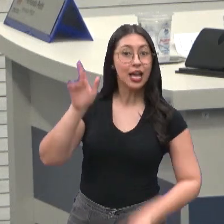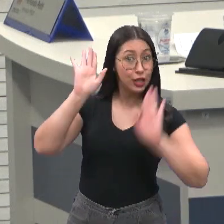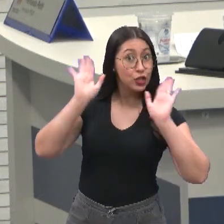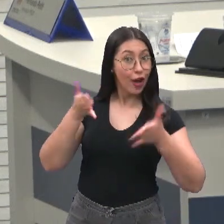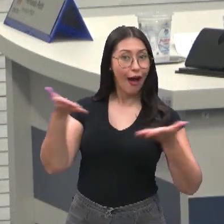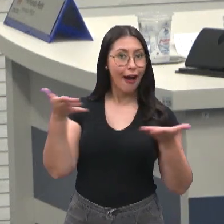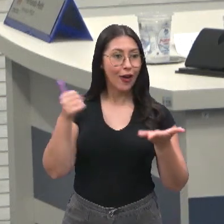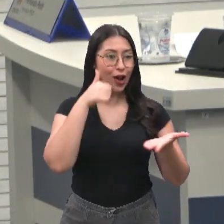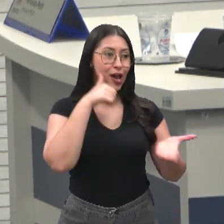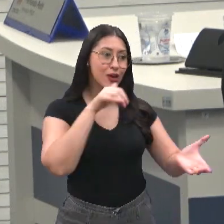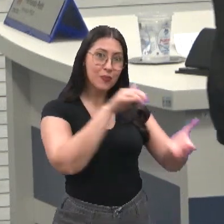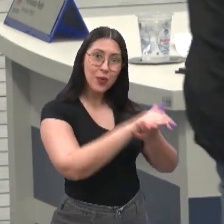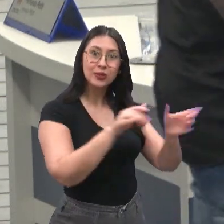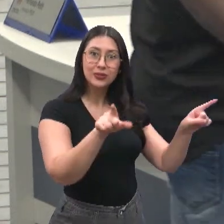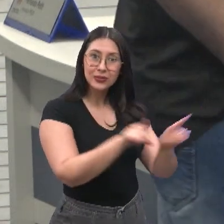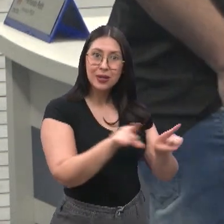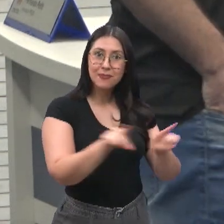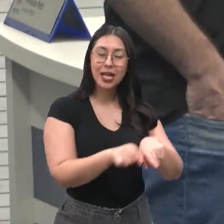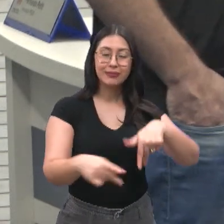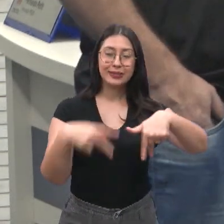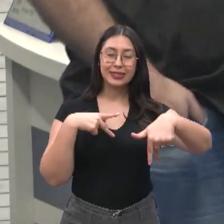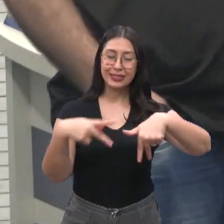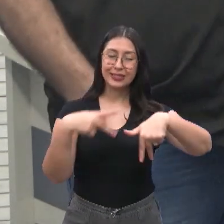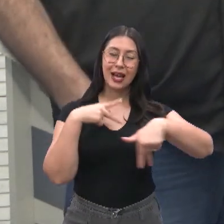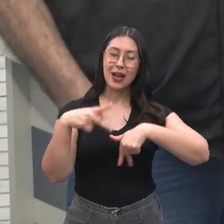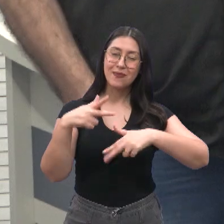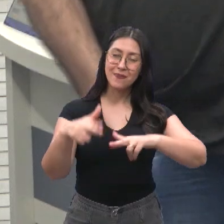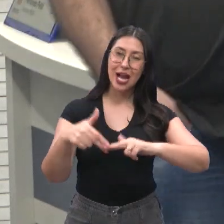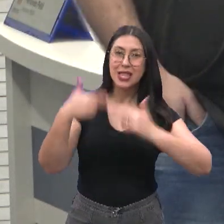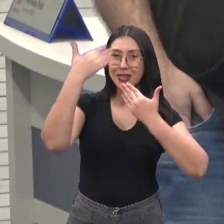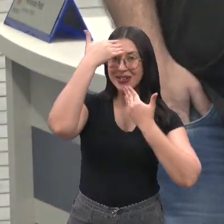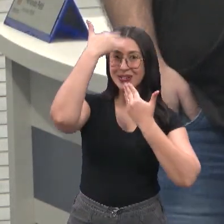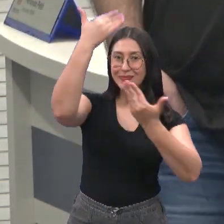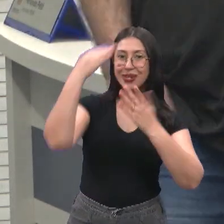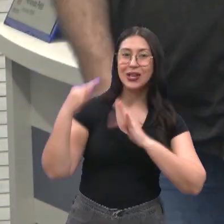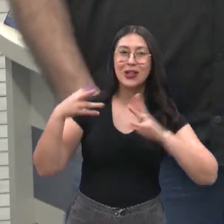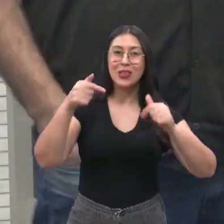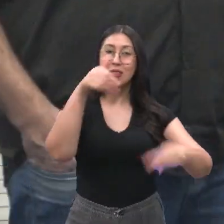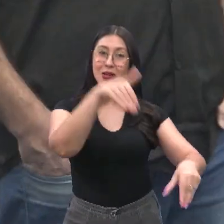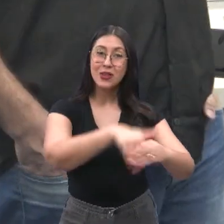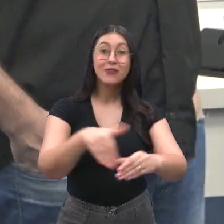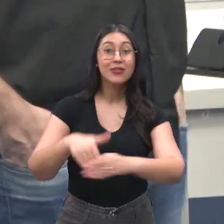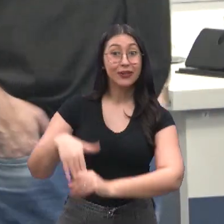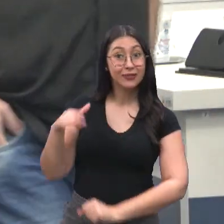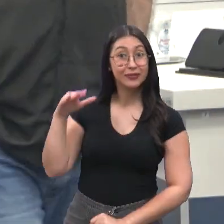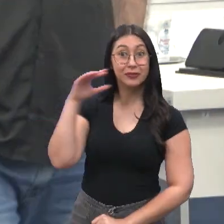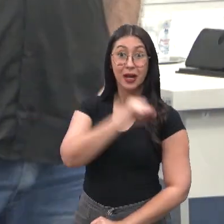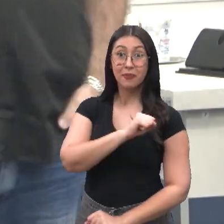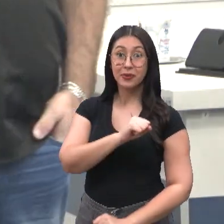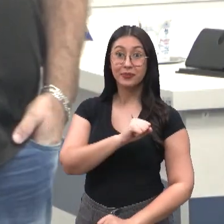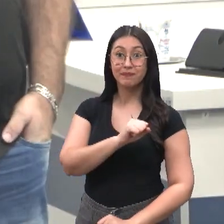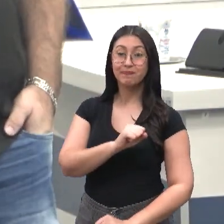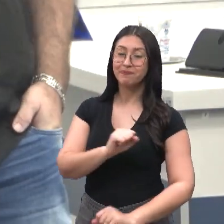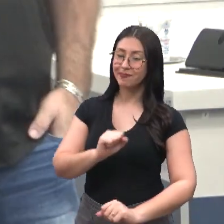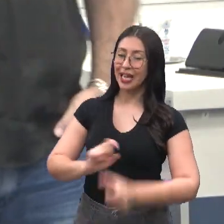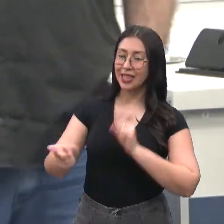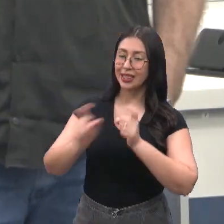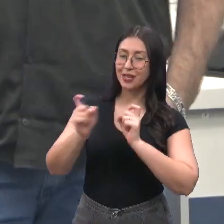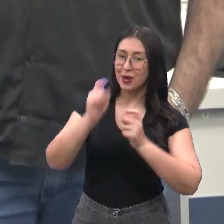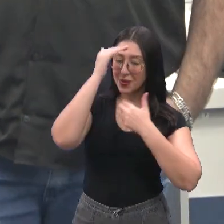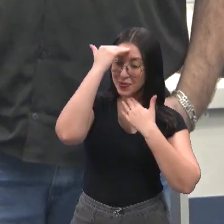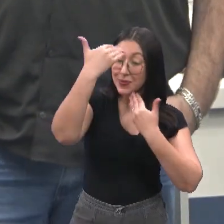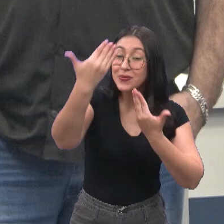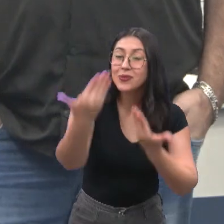sendo reconhecida como cidadã joseense. Então, muito obrigado a todos os vereadores que votaram e em breve teremos a cerimônia solene para